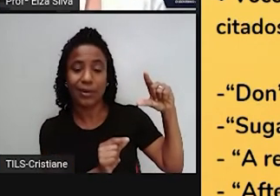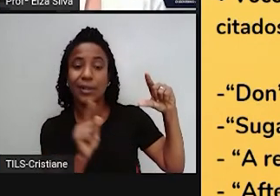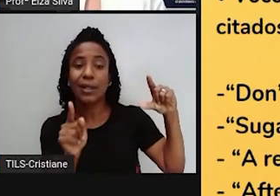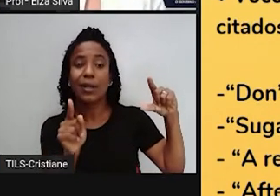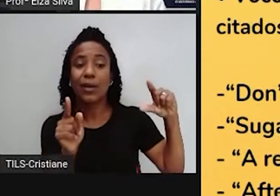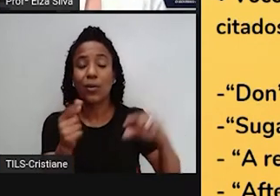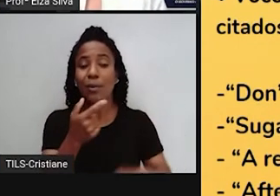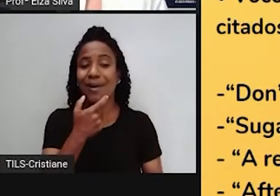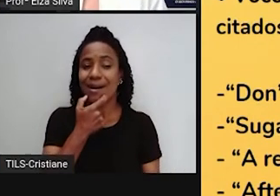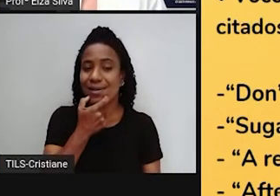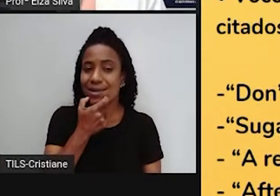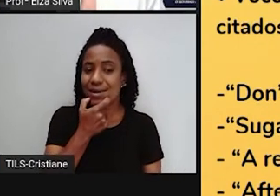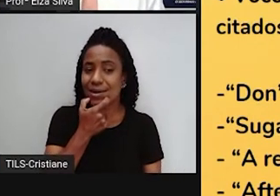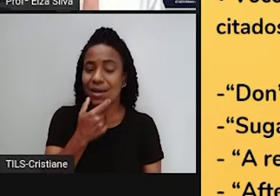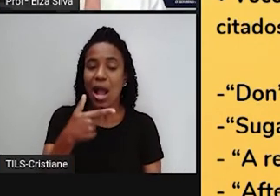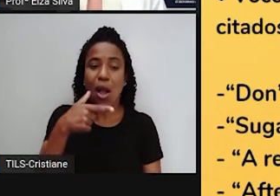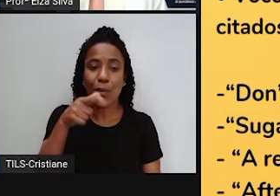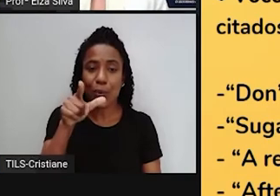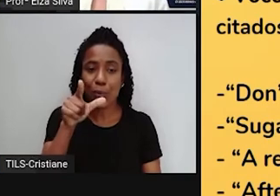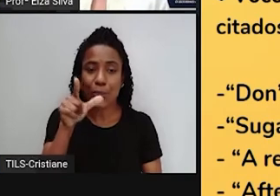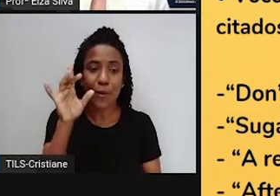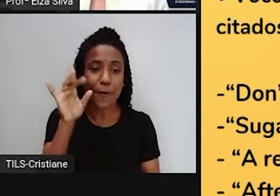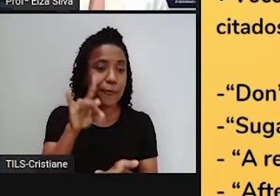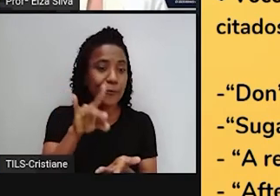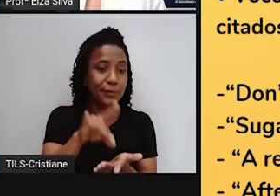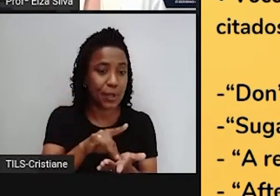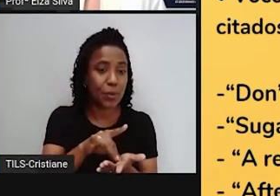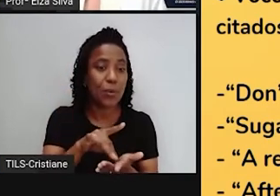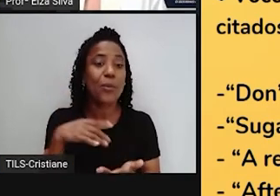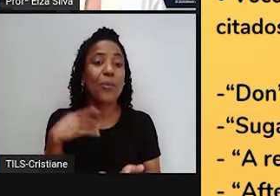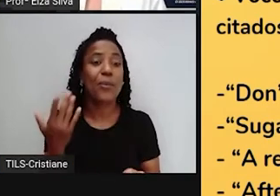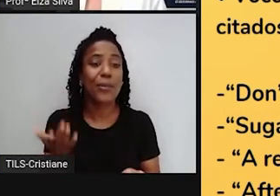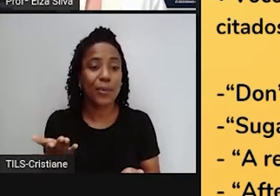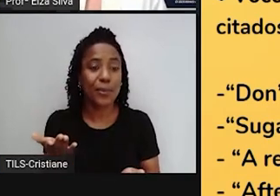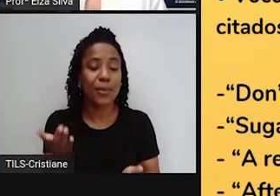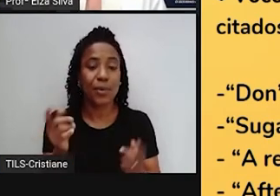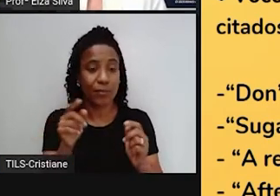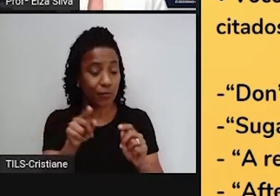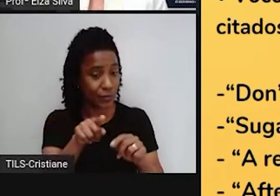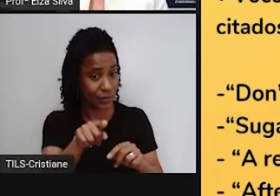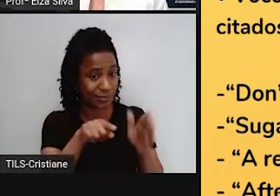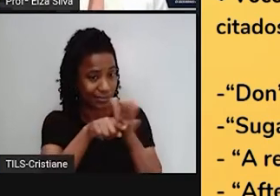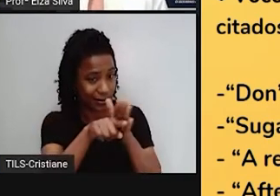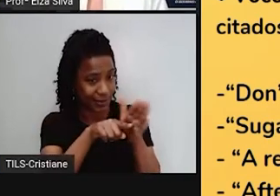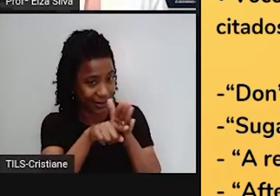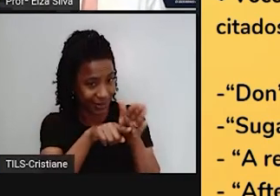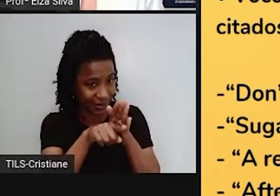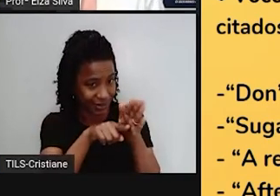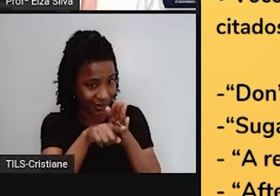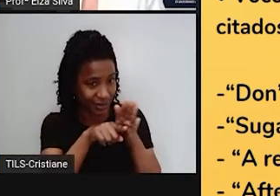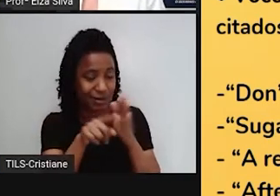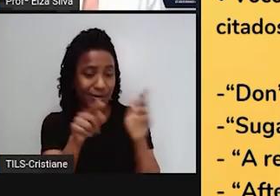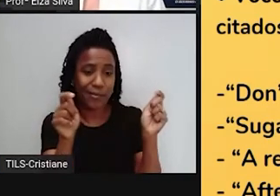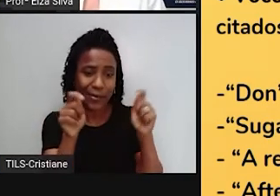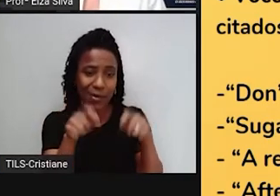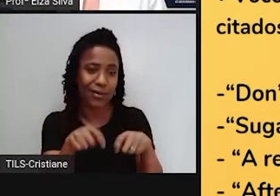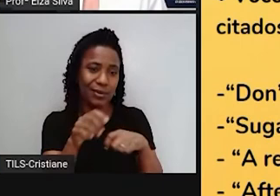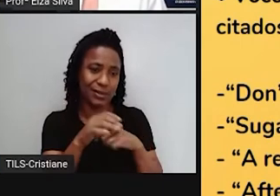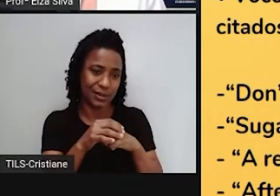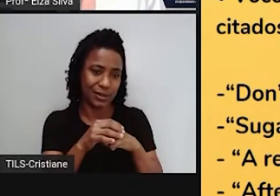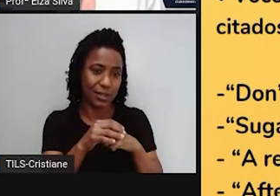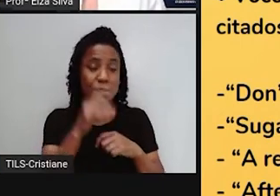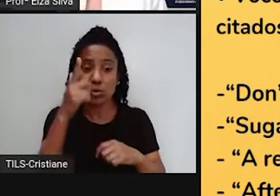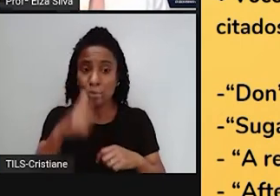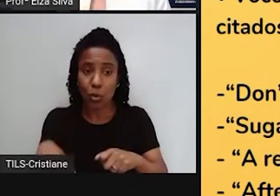oficial? Aí eu preciso que vocês pesquisem um pouco mais. Se possível, assista essa aula novamente pelo YouTube